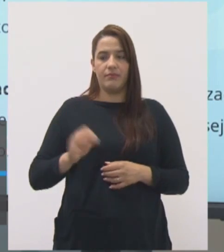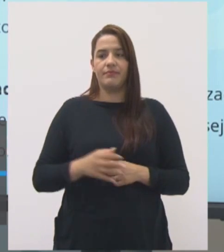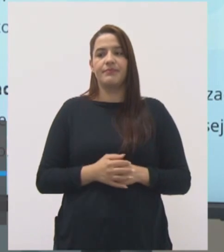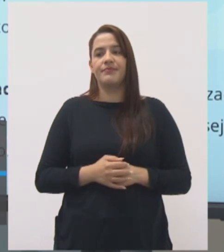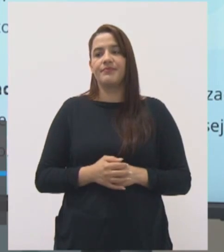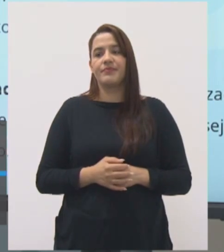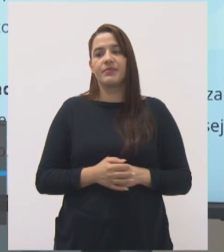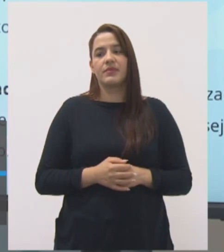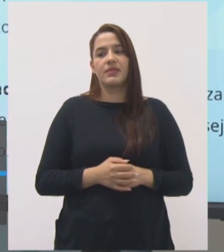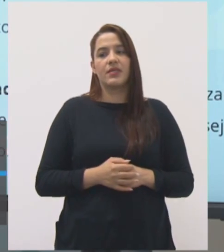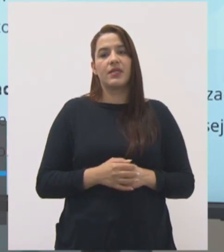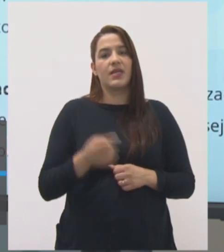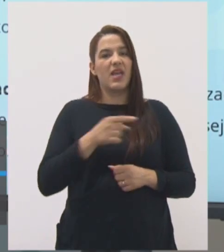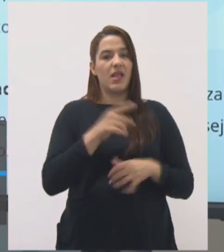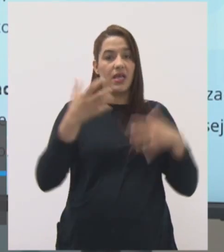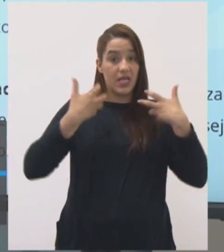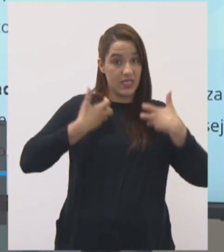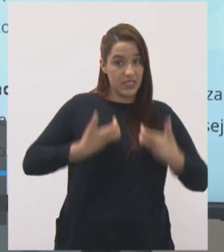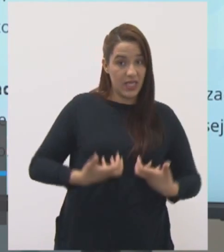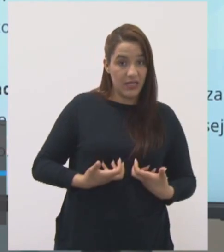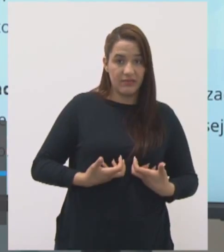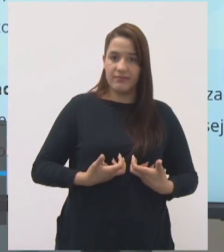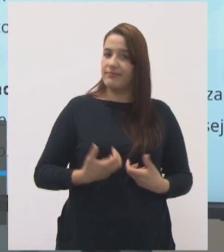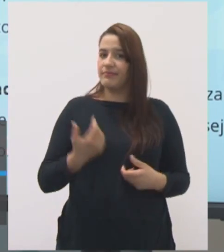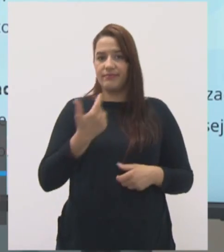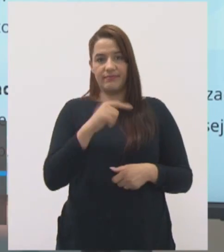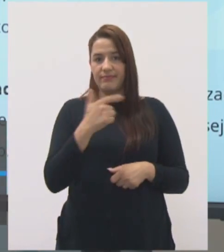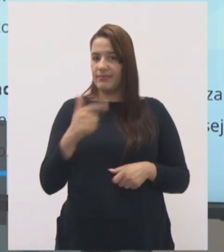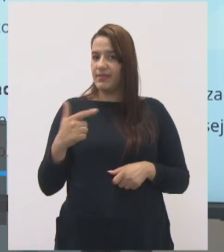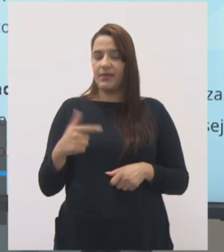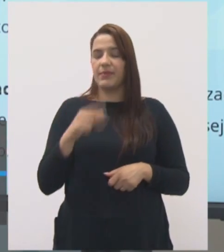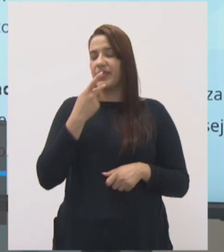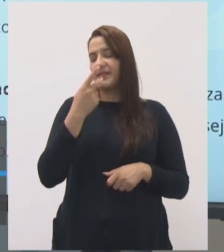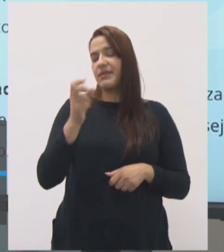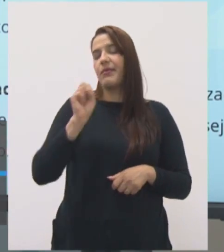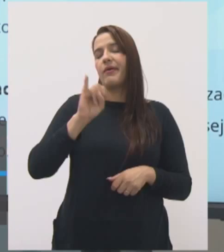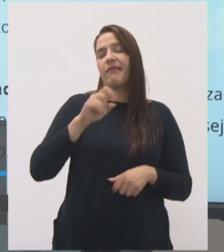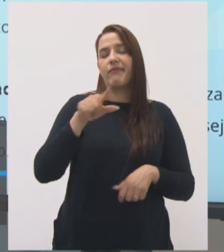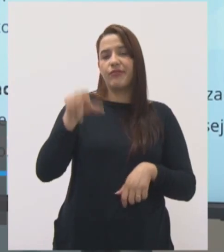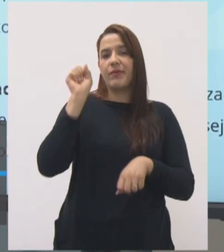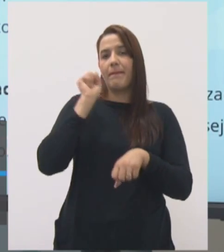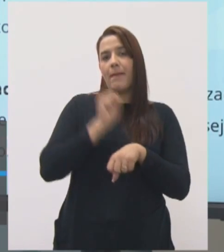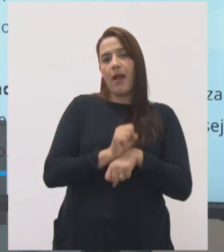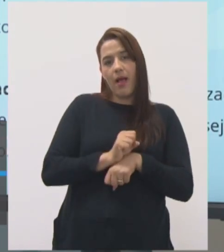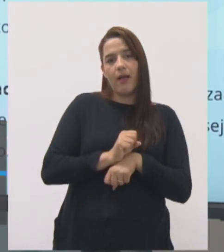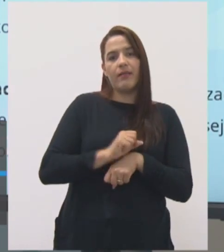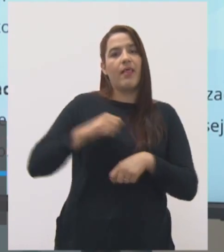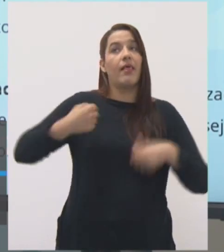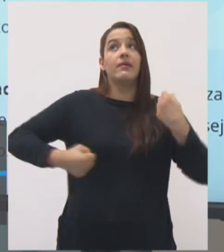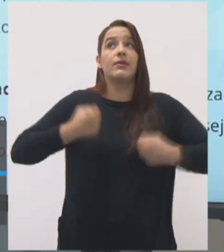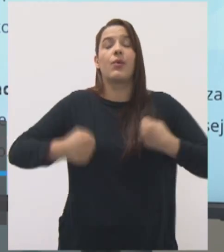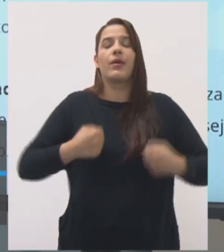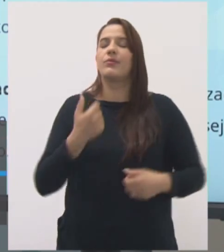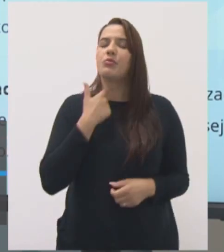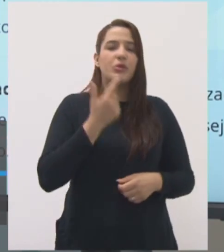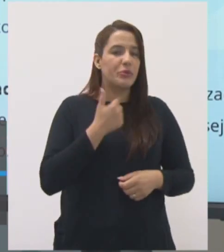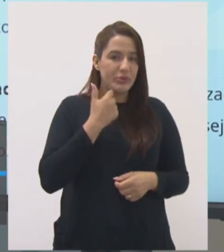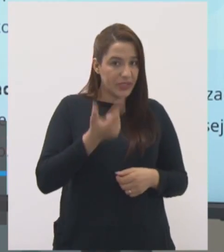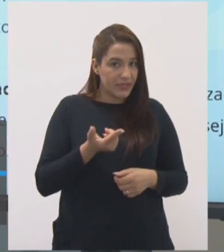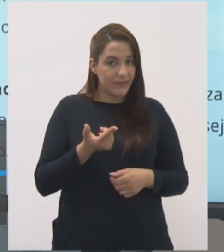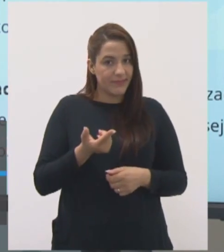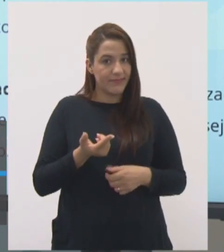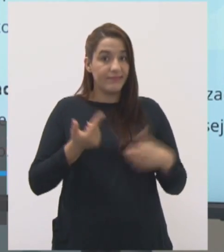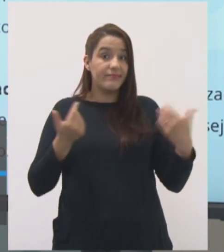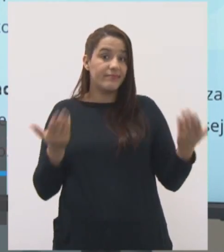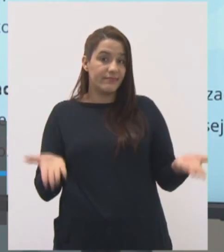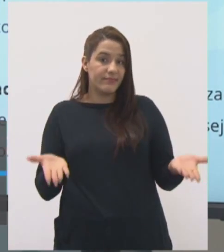E ela também não estava cansada, porque se ela estivesse cansada, ela ia parar para respirar, ela não ia ficar correndo, correndo,